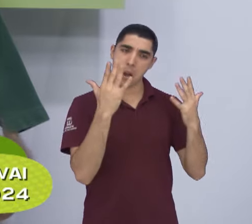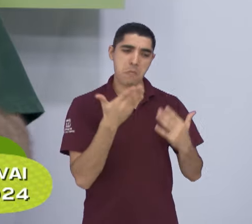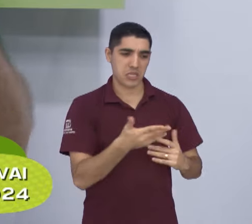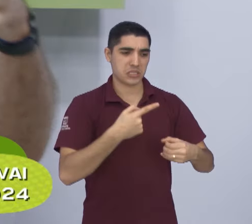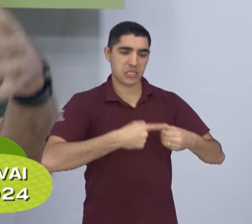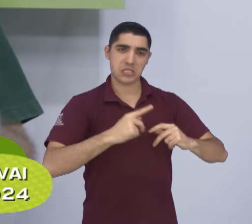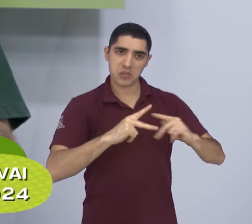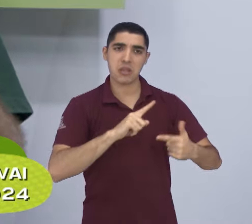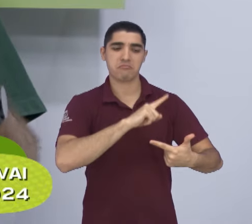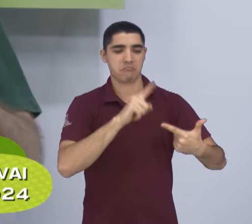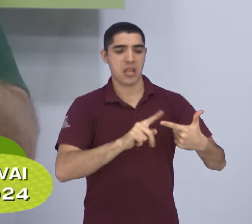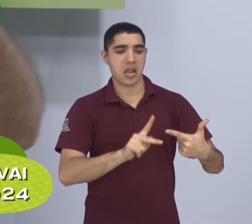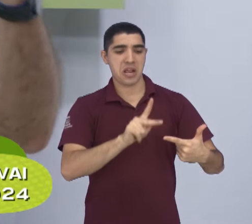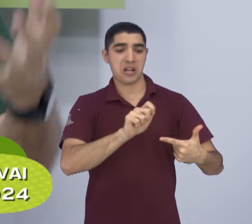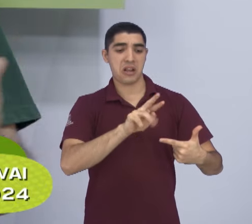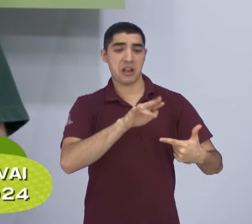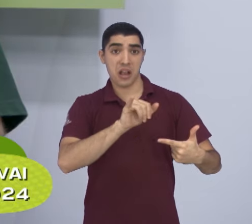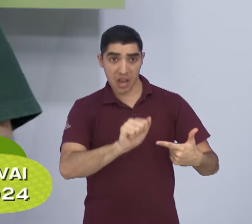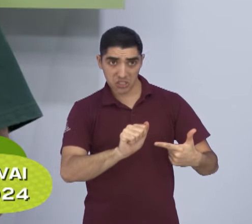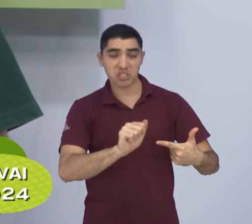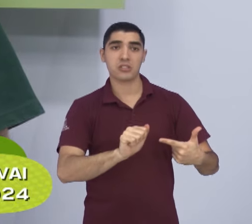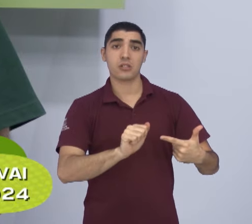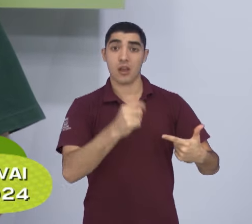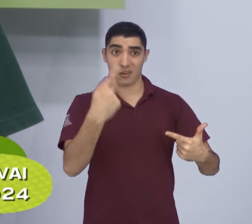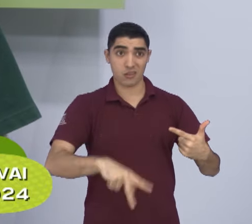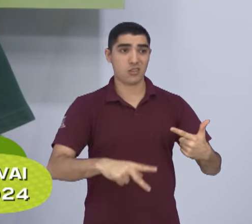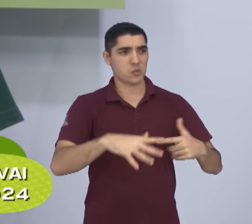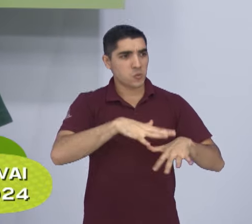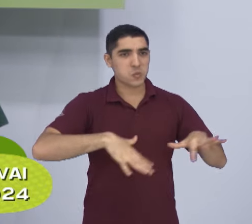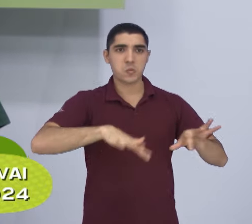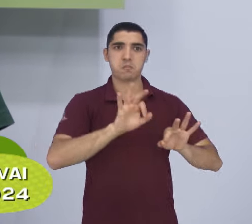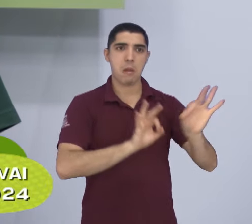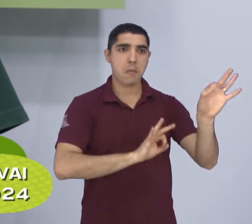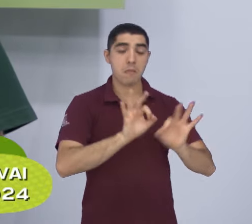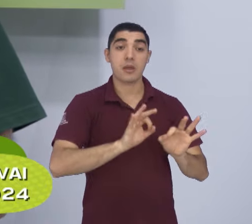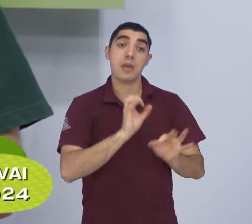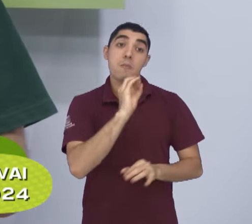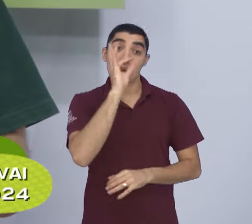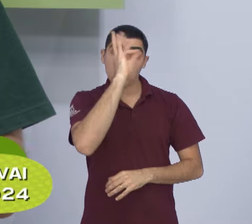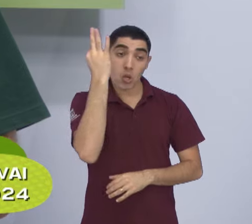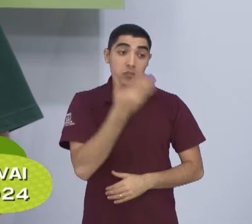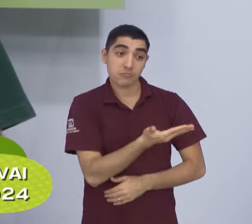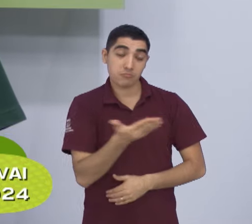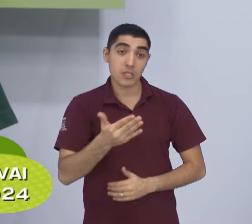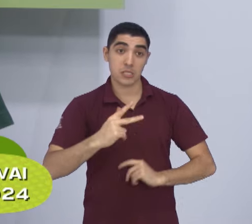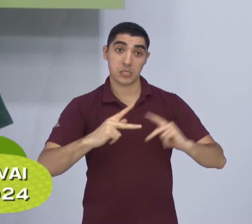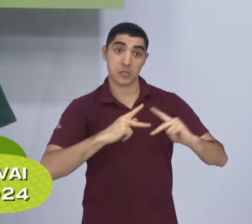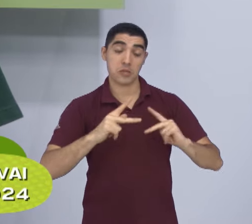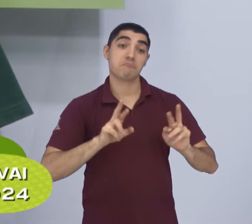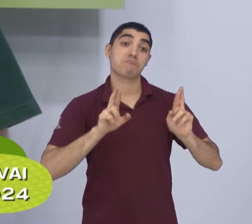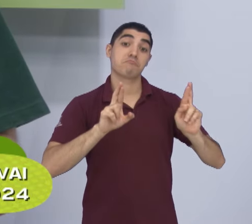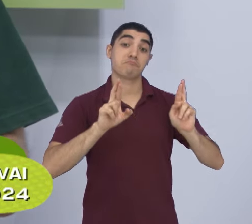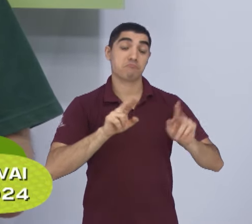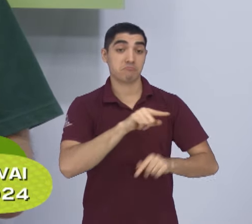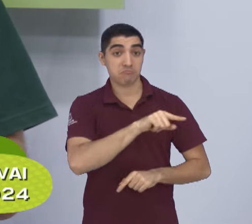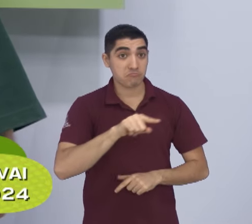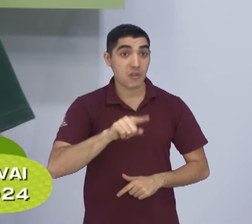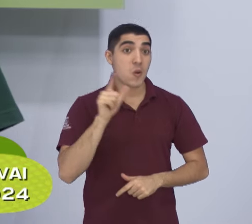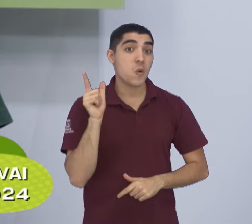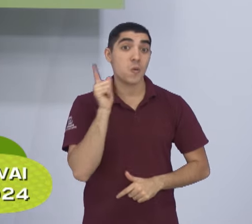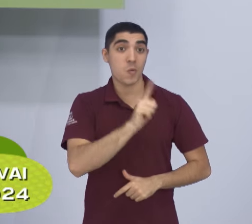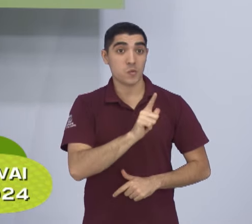Kátia, enfim, que está organizando, né, a cidade que está organizando. E boa sorte para o pessoal que vai competir aí, quem sabe conseguir